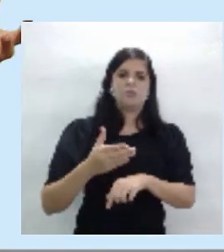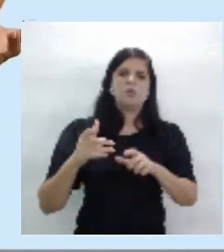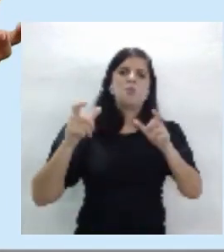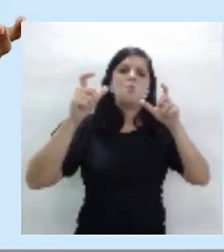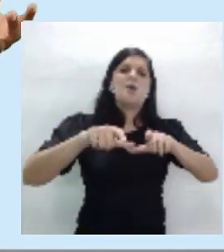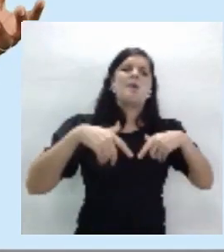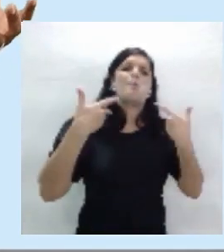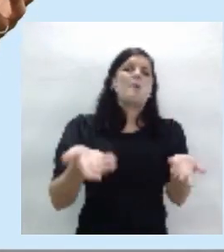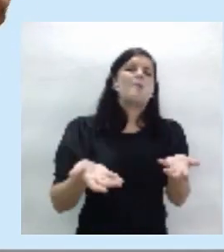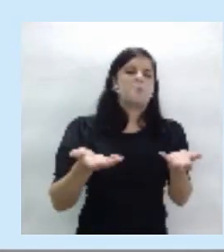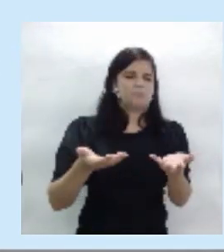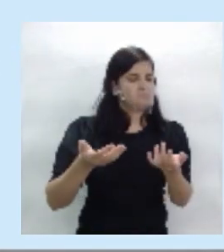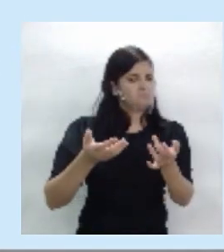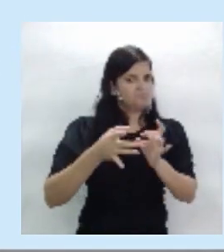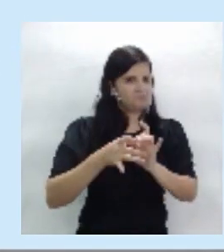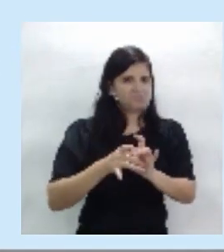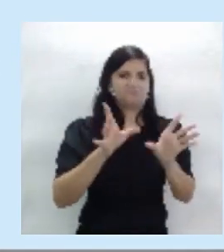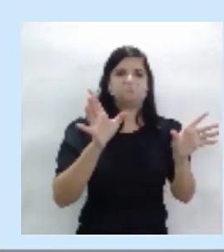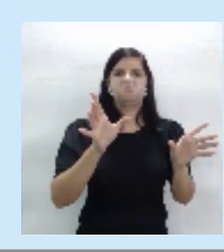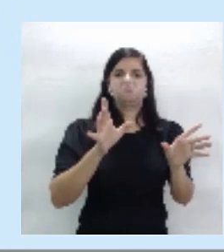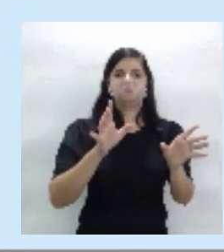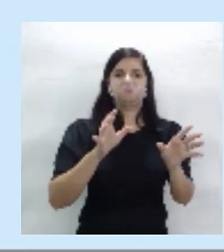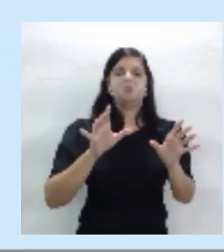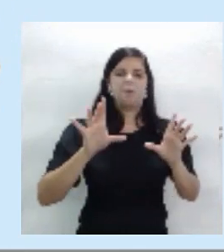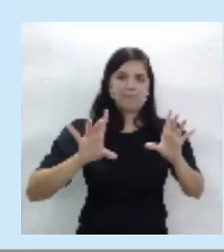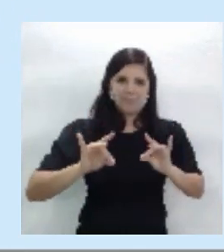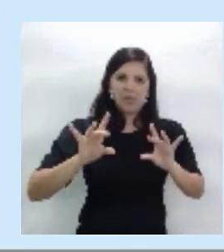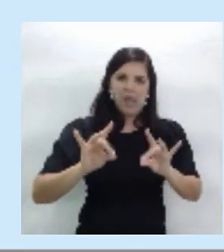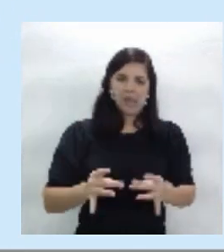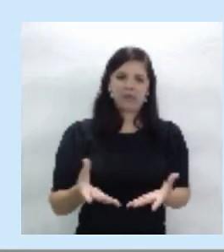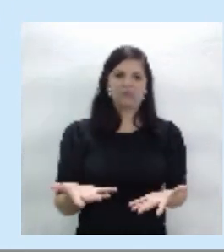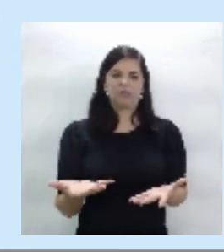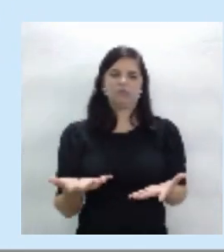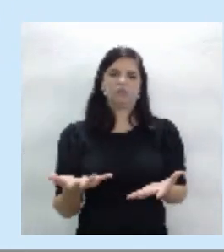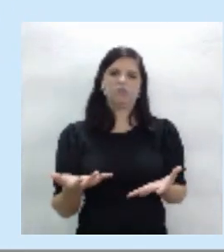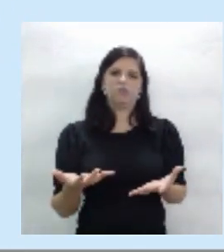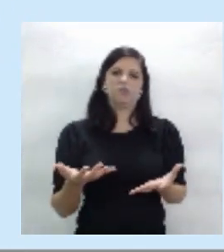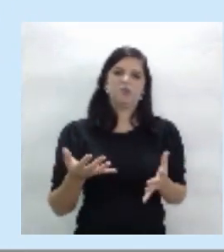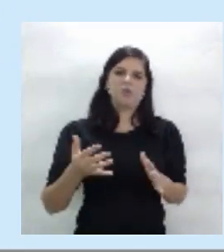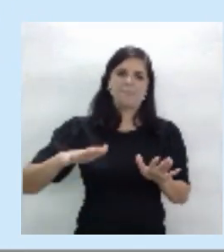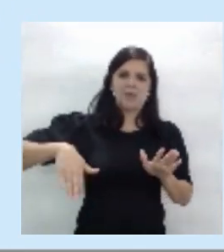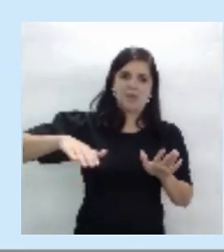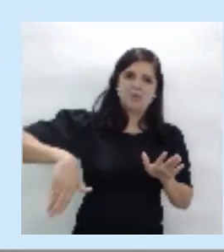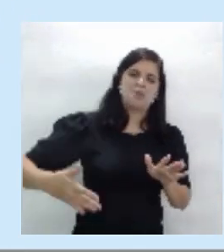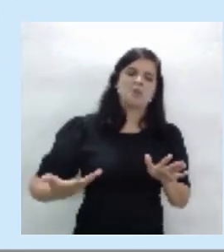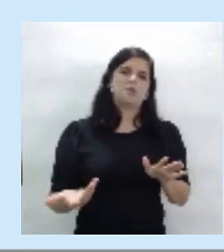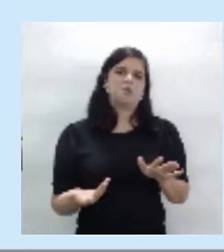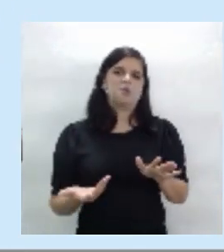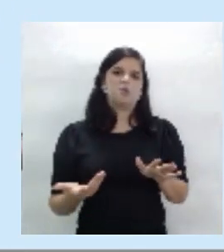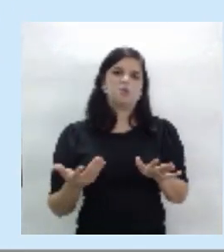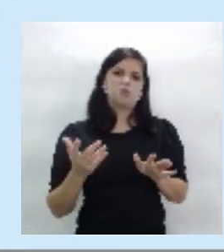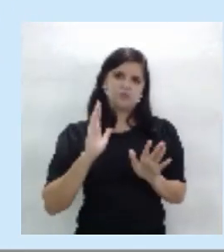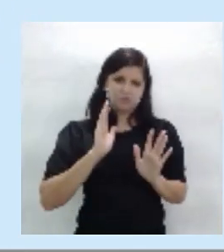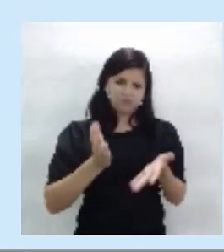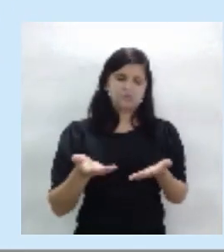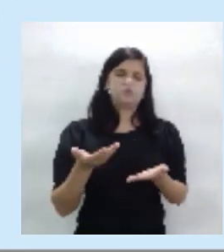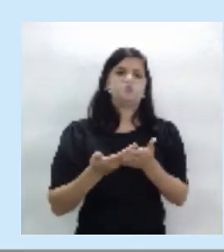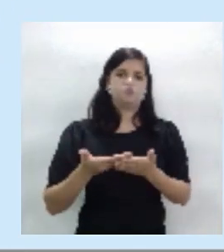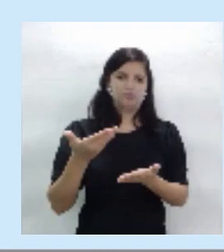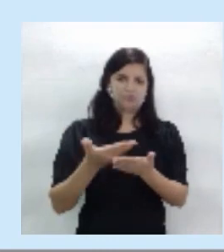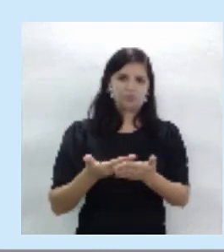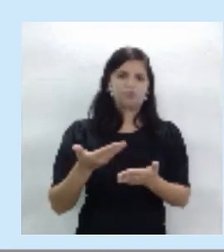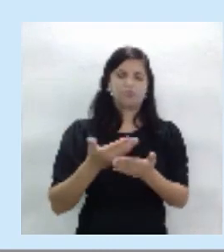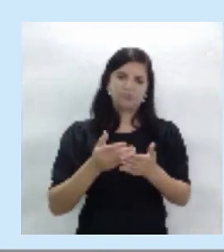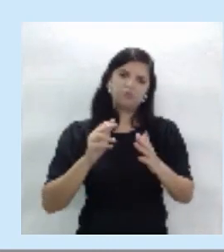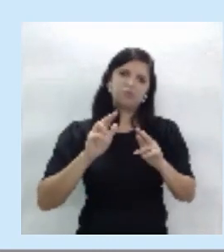algum lugar, né? E muitas vezes ele é despejado nos mangues, muitas vezes ele é despejado no mar, tá? Que a gente já conversou um pouquinho